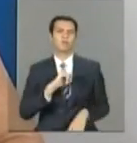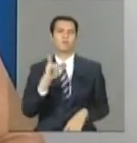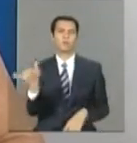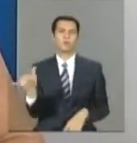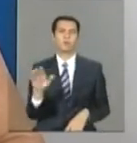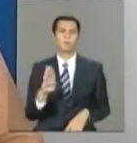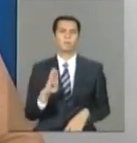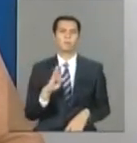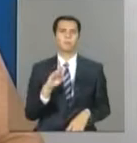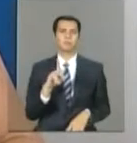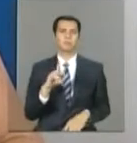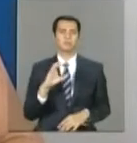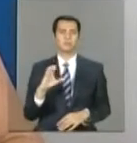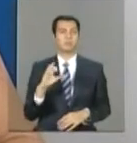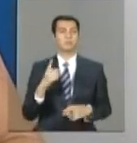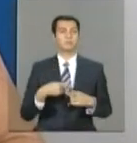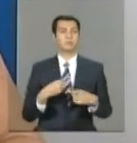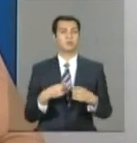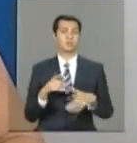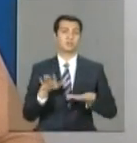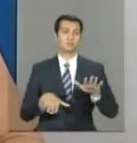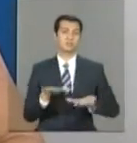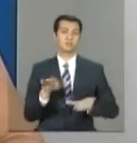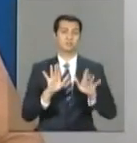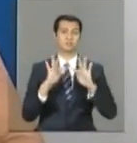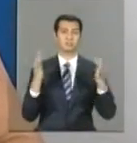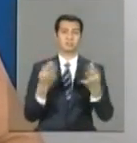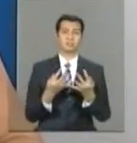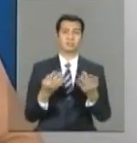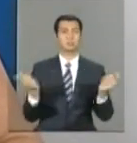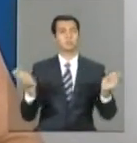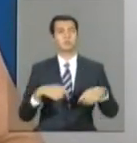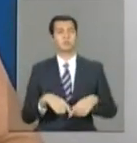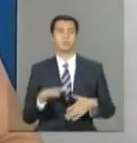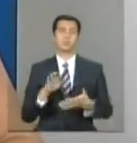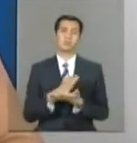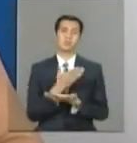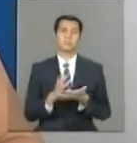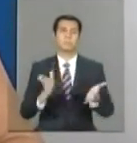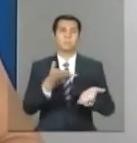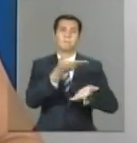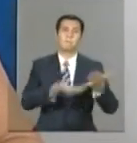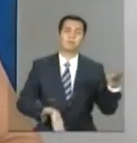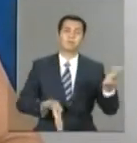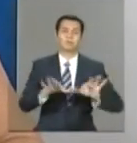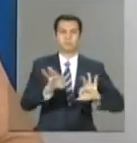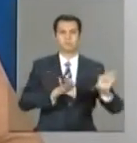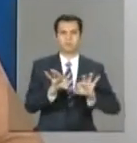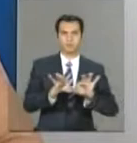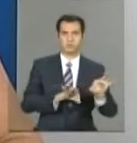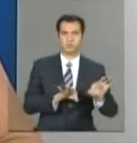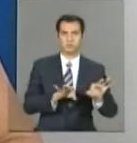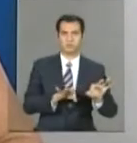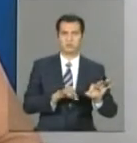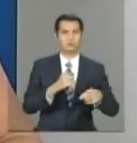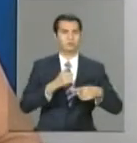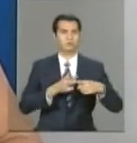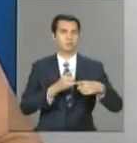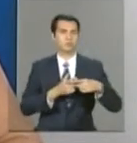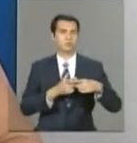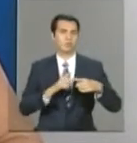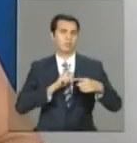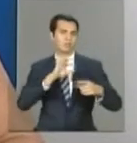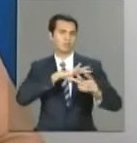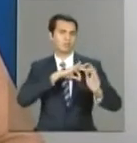avaliam que a família corre um risco de perder algum outro programa ao qual ela está vinculada por uma questão de elevação